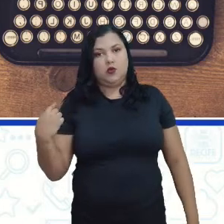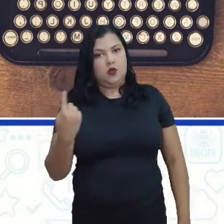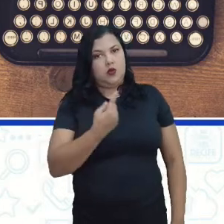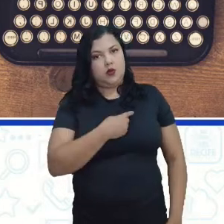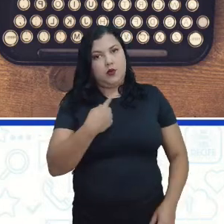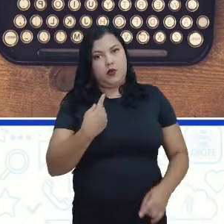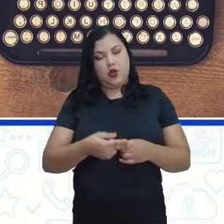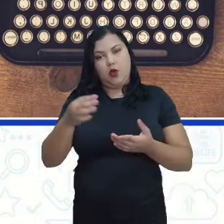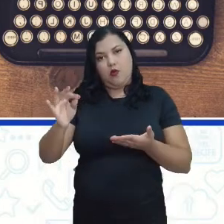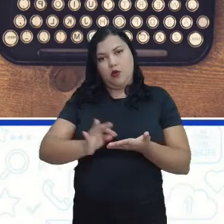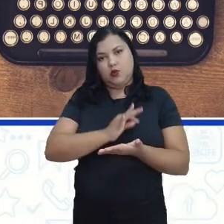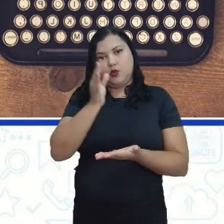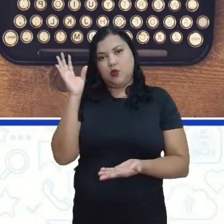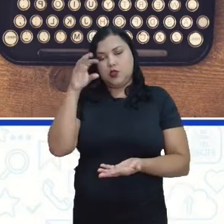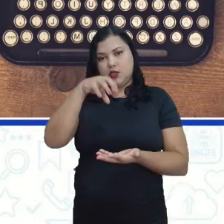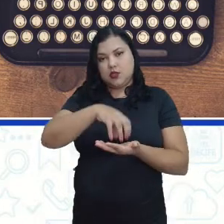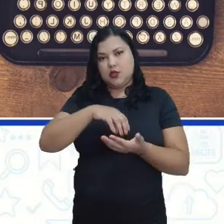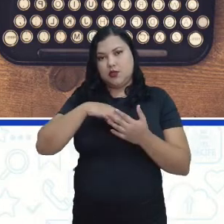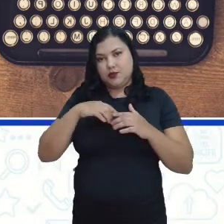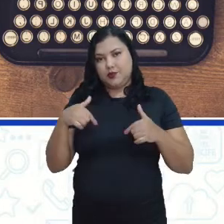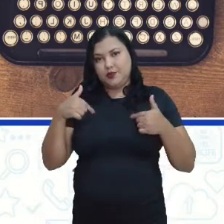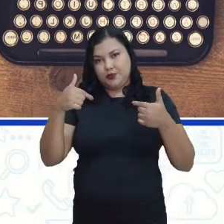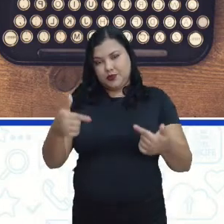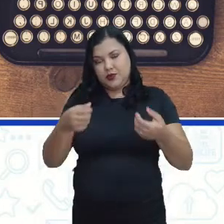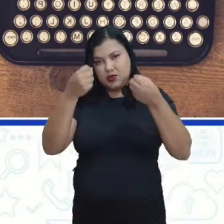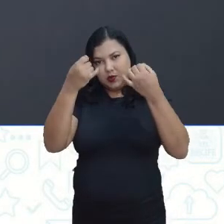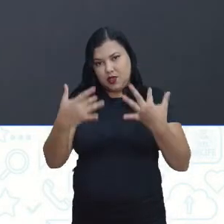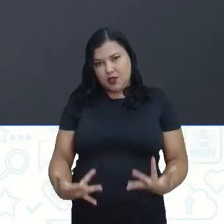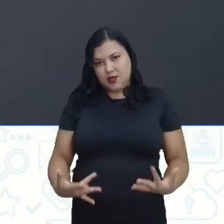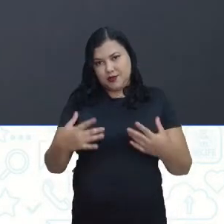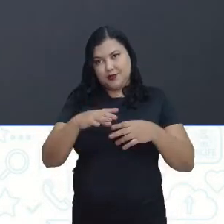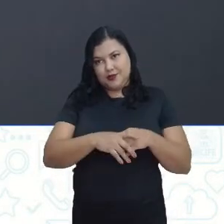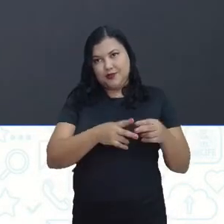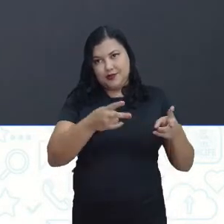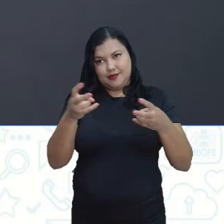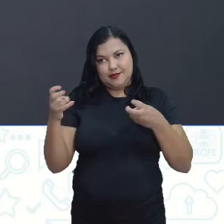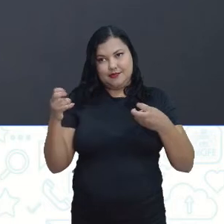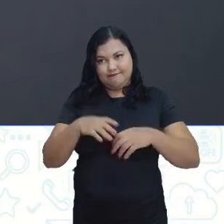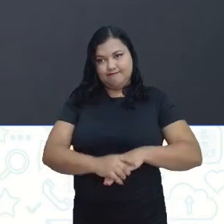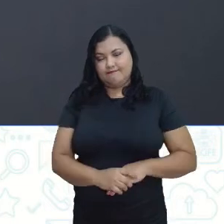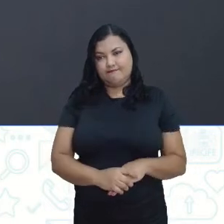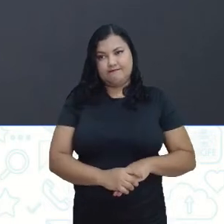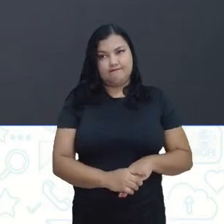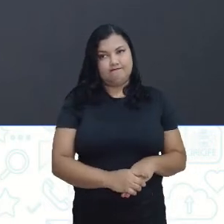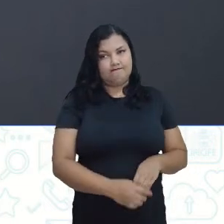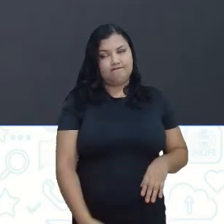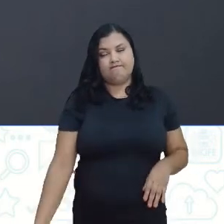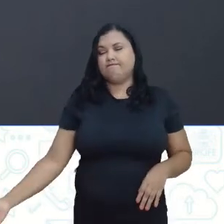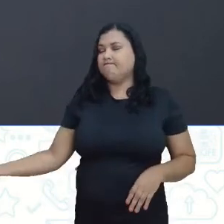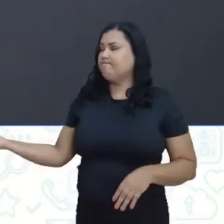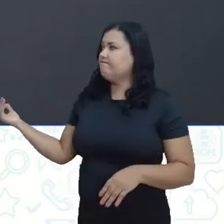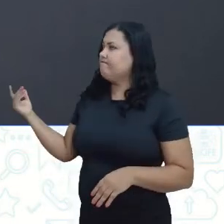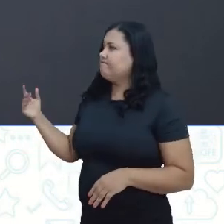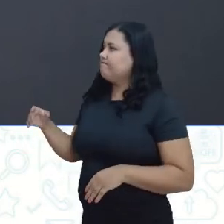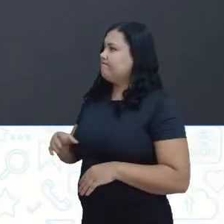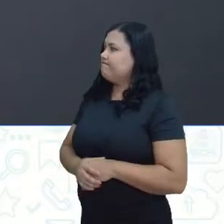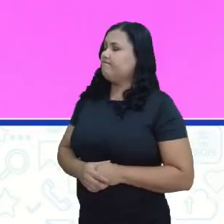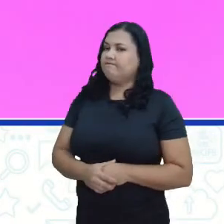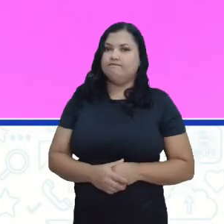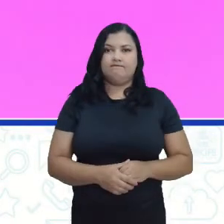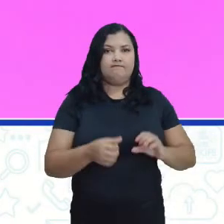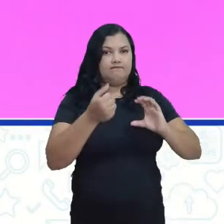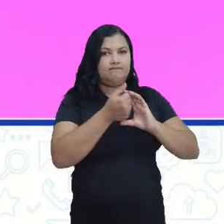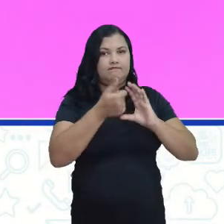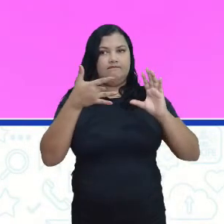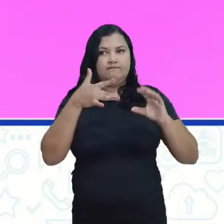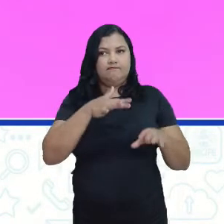centra em si as ações, relatando-as sob seu ponto de vista. E aí vamos ver umas características gerais do gênero diário, tá,